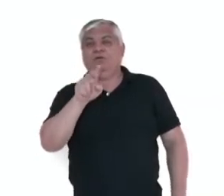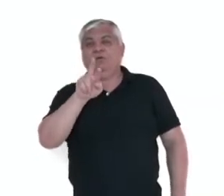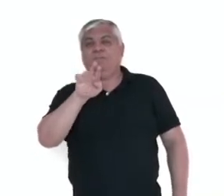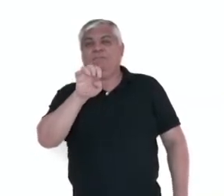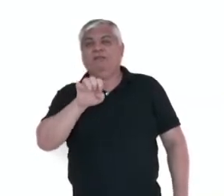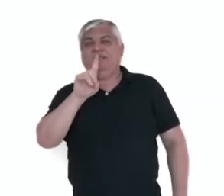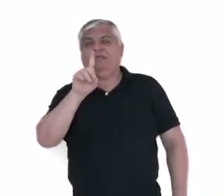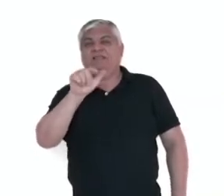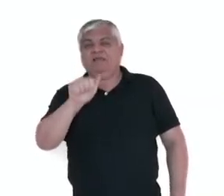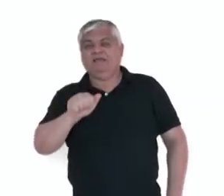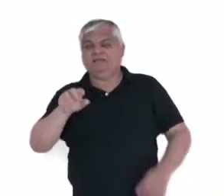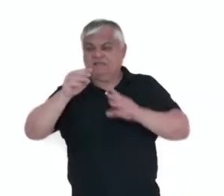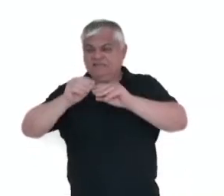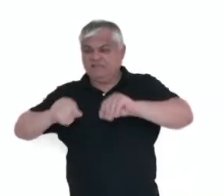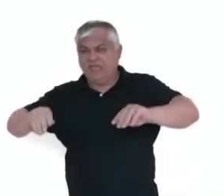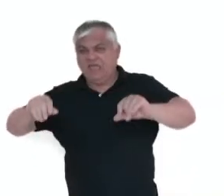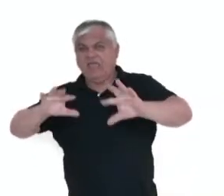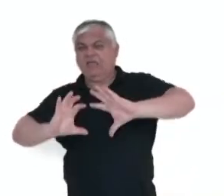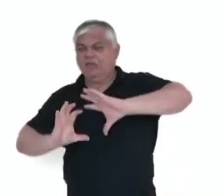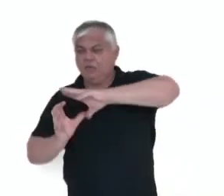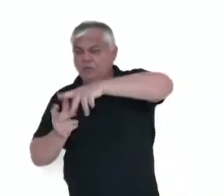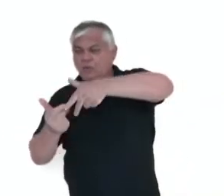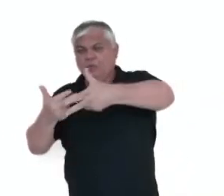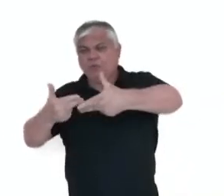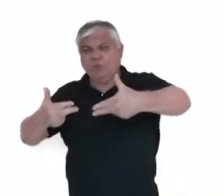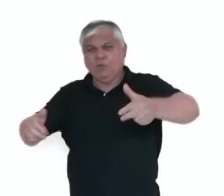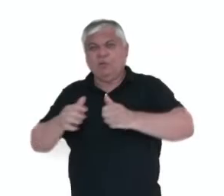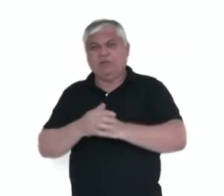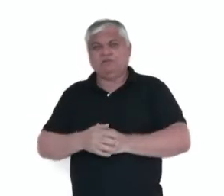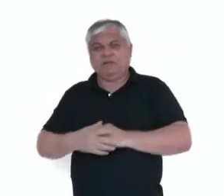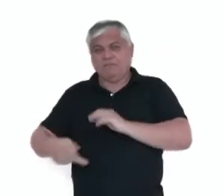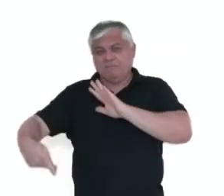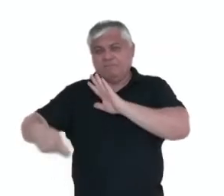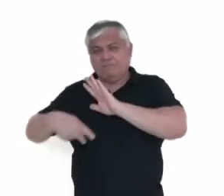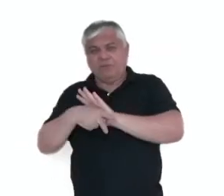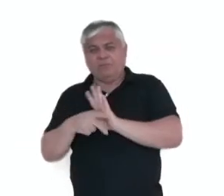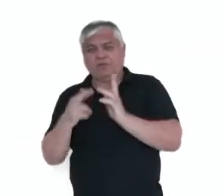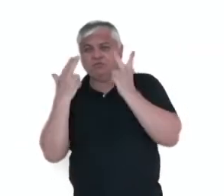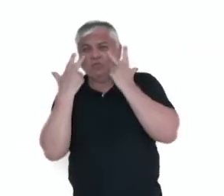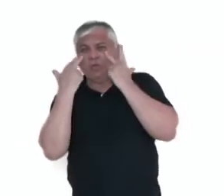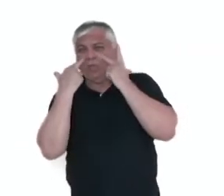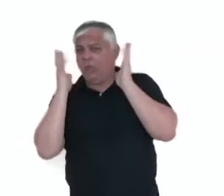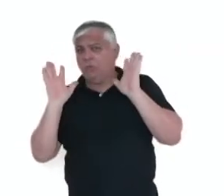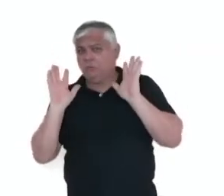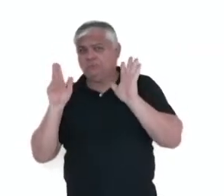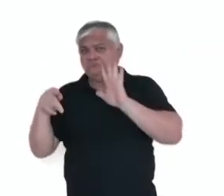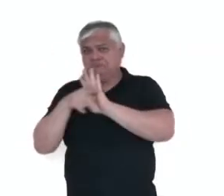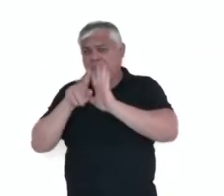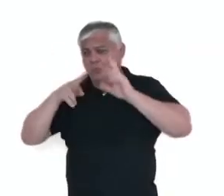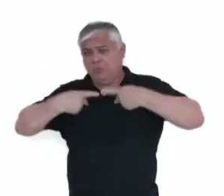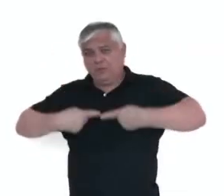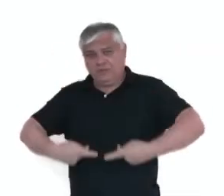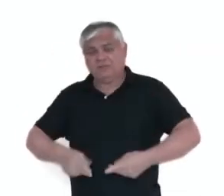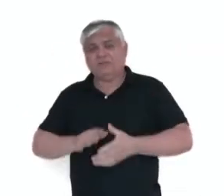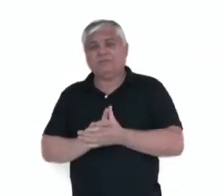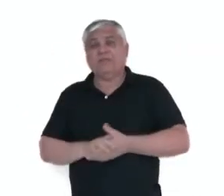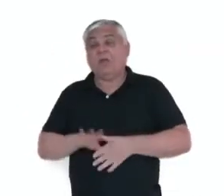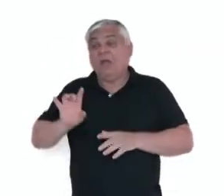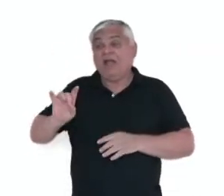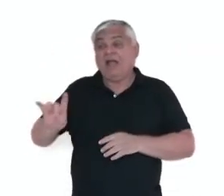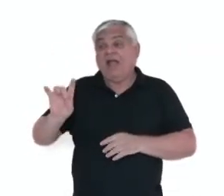e de todas as criaturas inferiores serem propriedade comum de toda a humanidade, cada homem